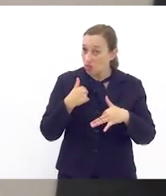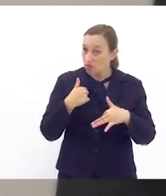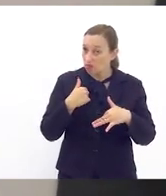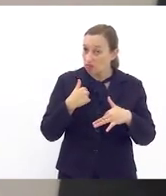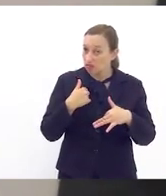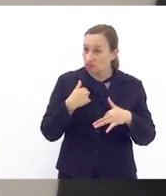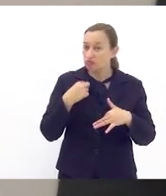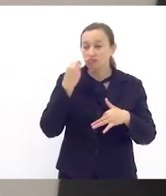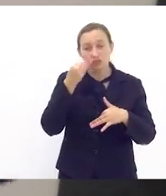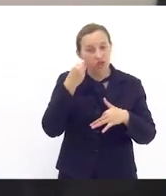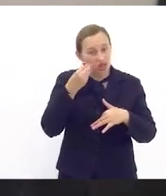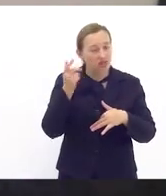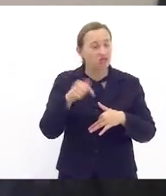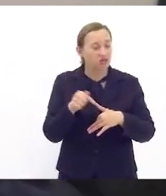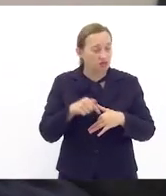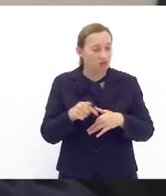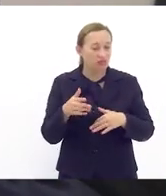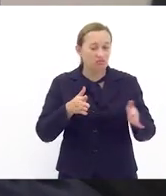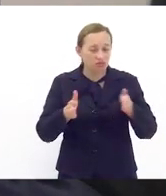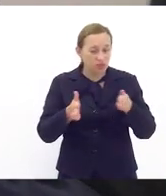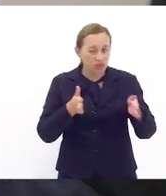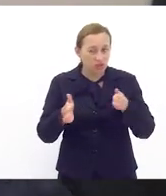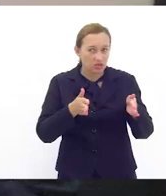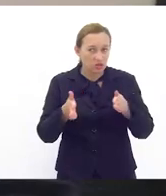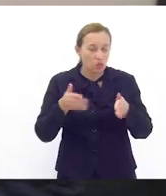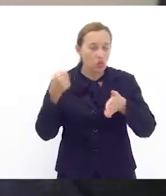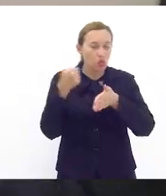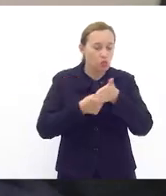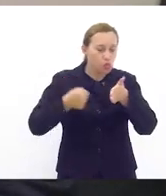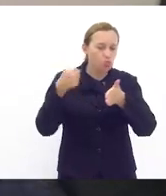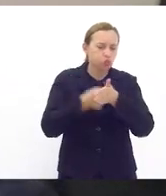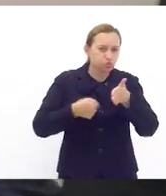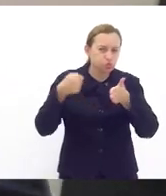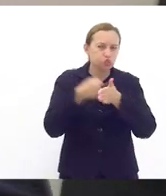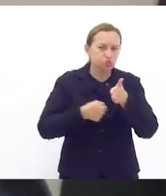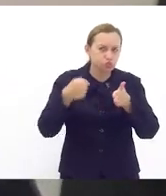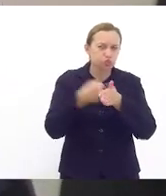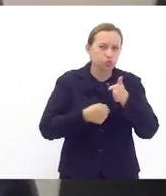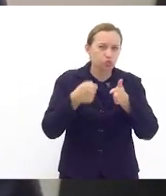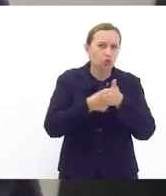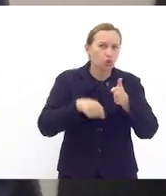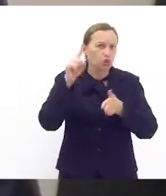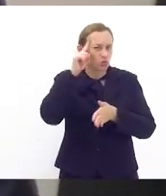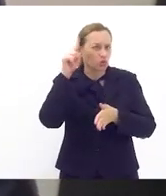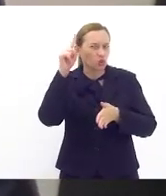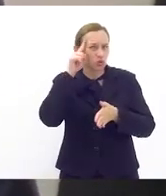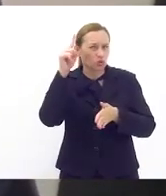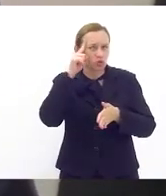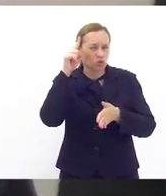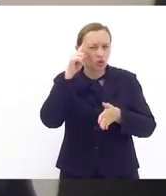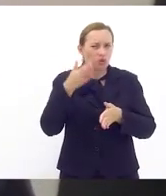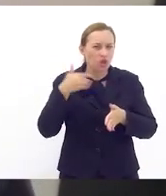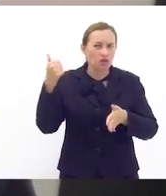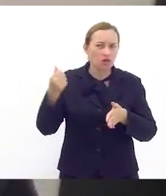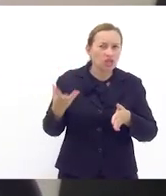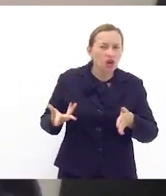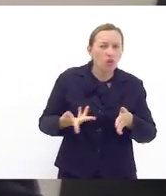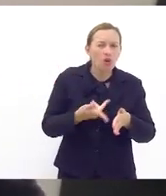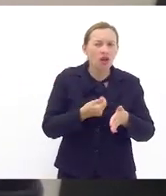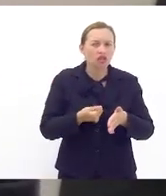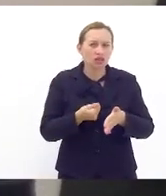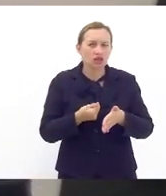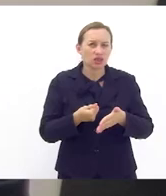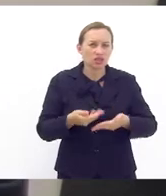aqui esse período lutando todos os dias para que a gente tivesse uma melhoria da qualidade da